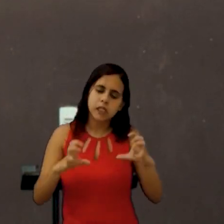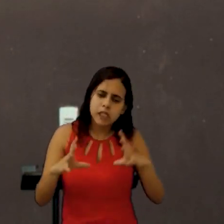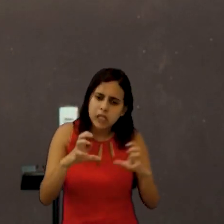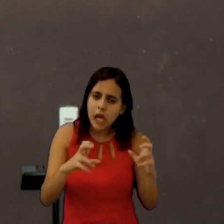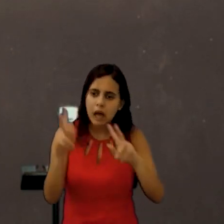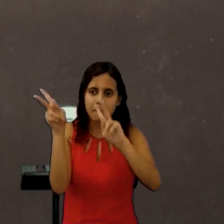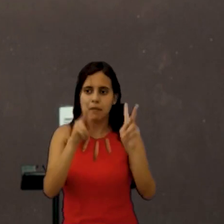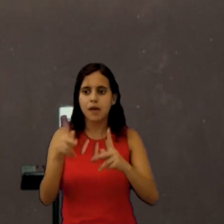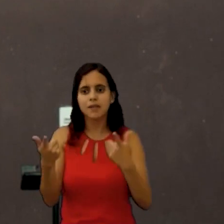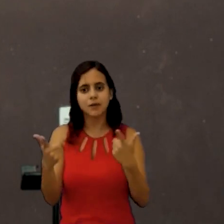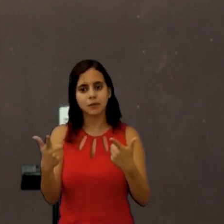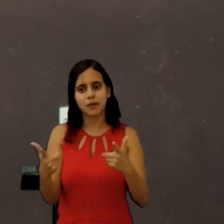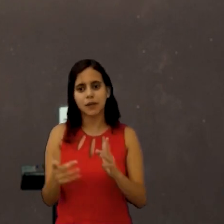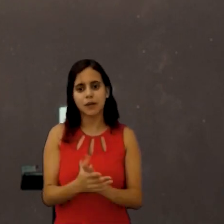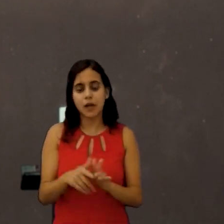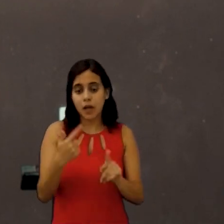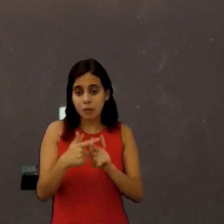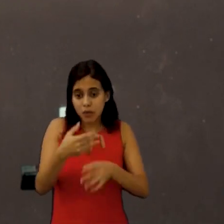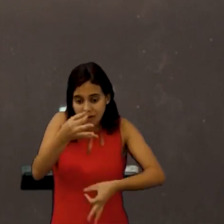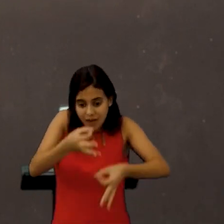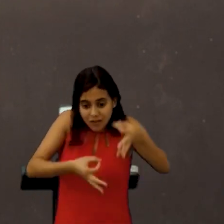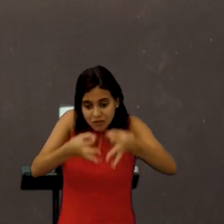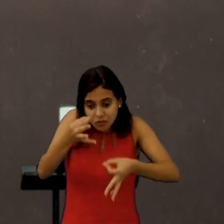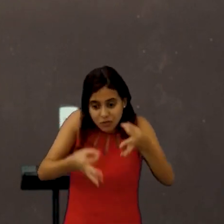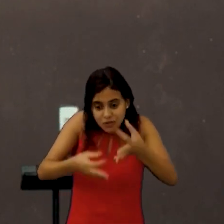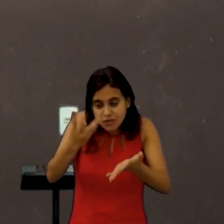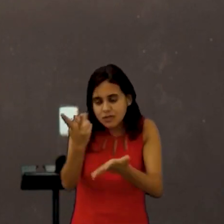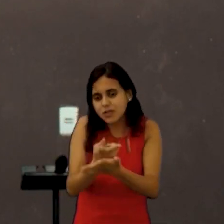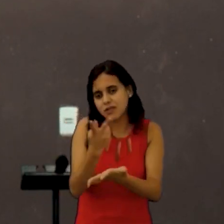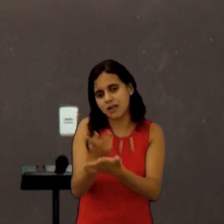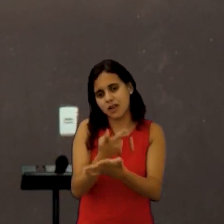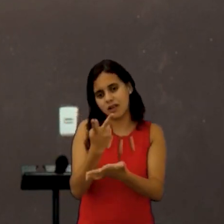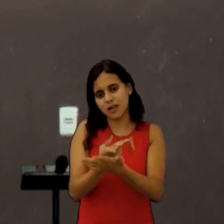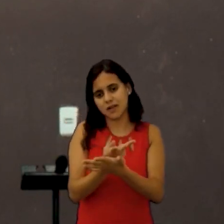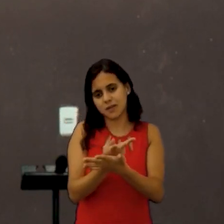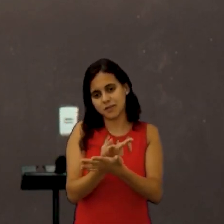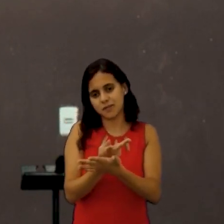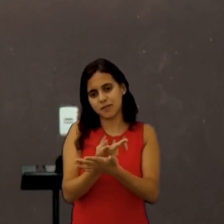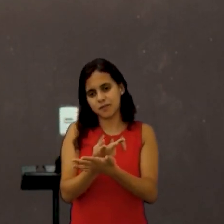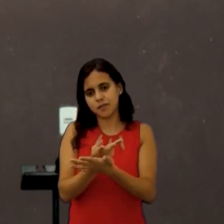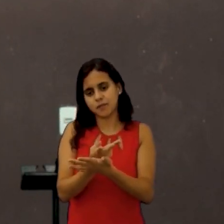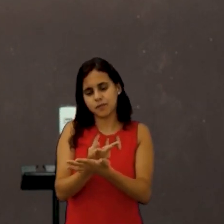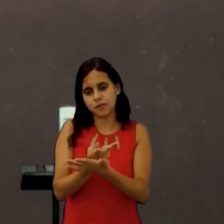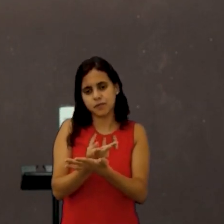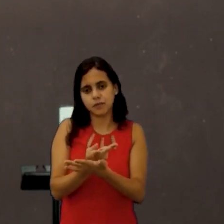paz. Porque a justiça não está sendo executada.